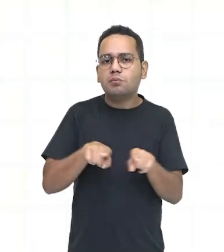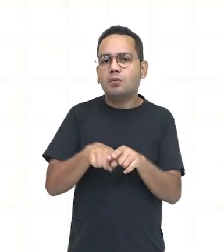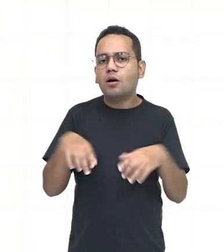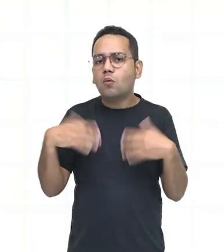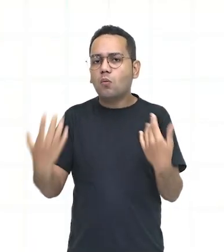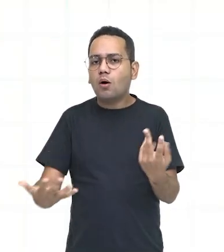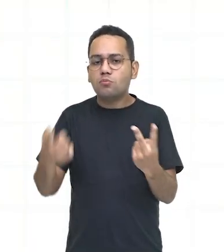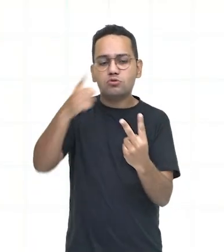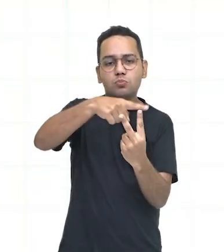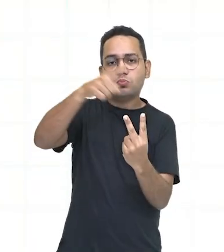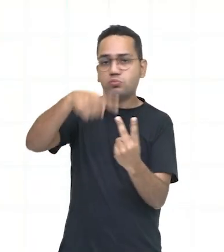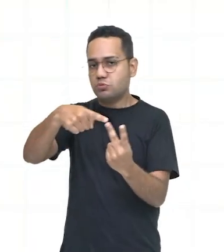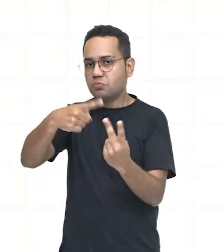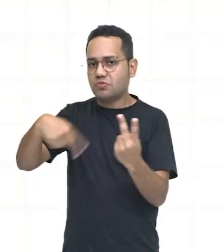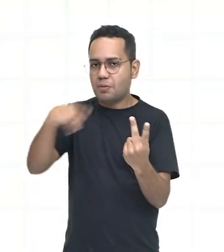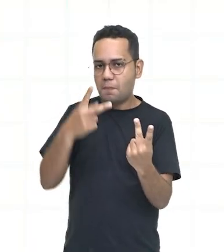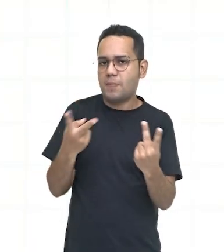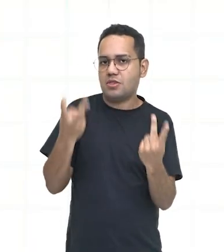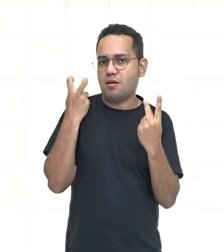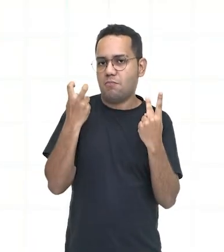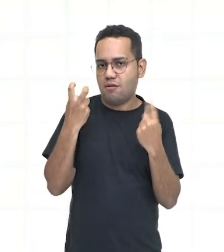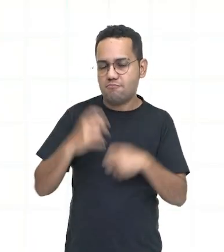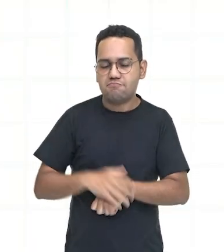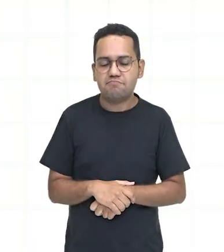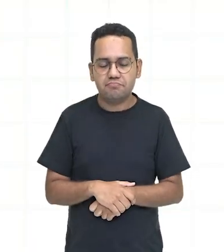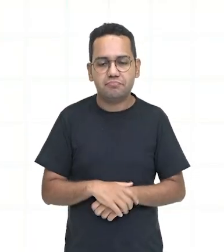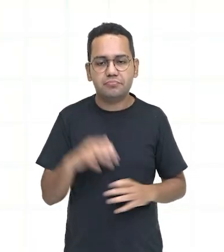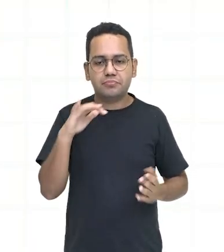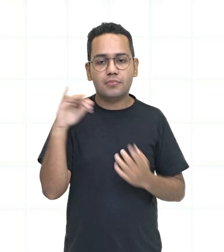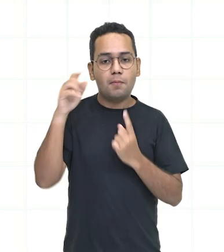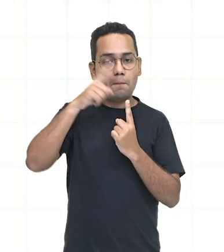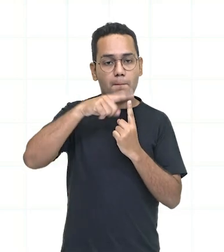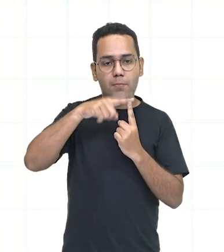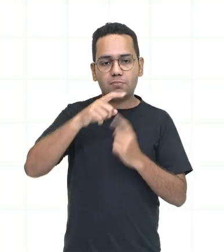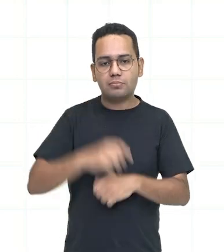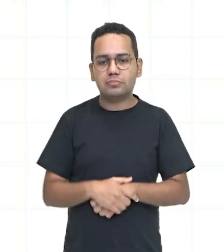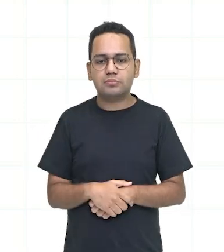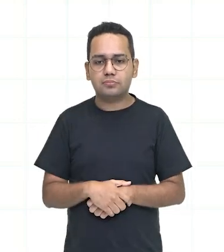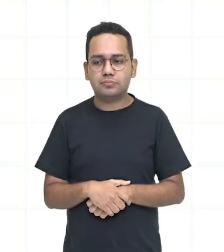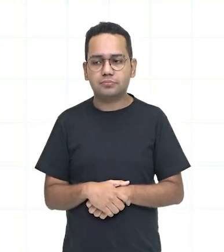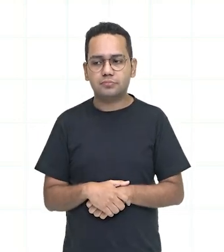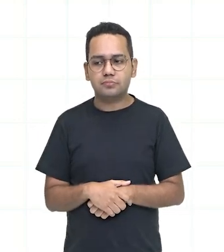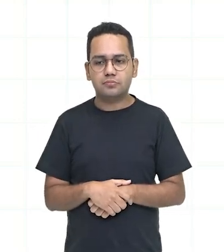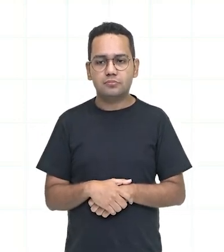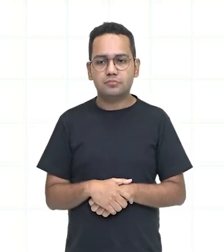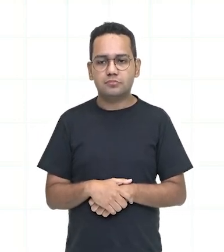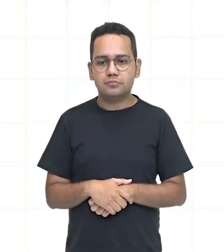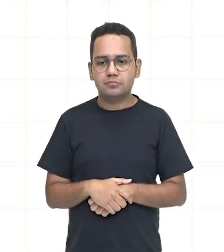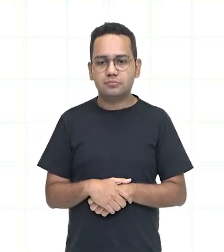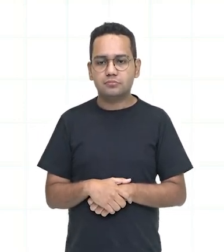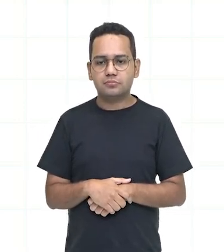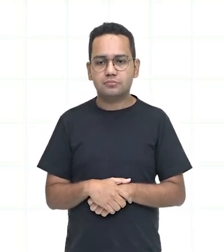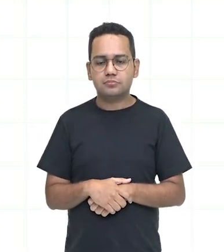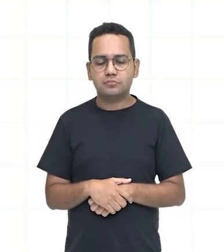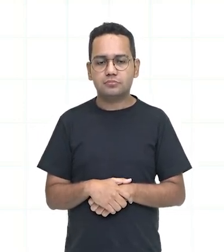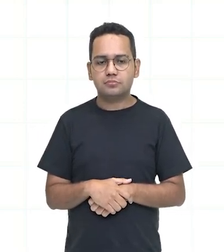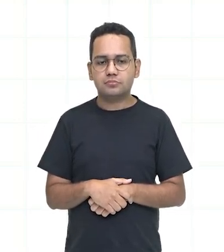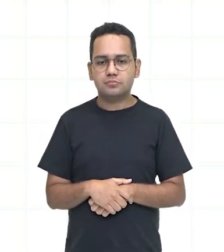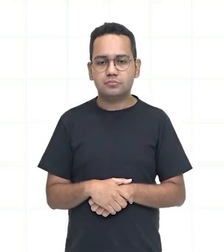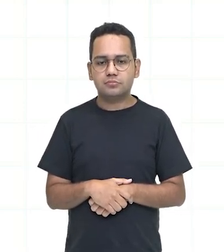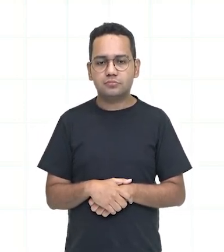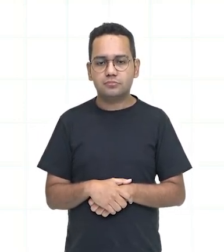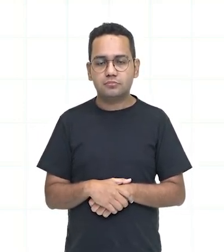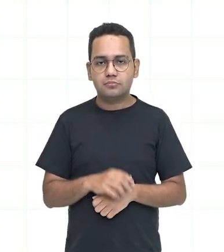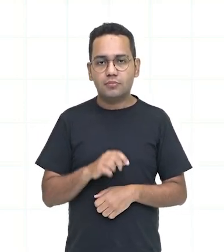lá? Então, nós temos aqui na primeira. Qual é a estrutura da condicional do tipo 1? Então, vai iniciar